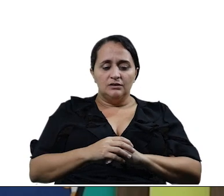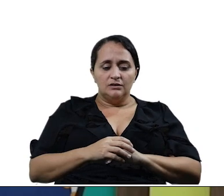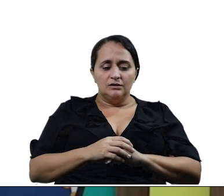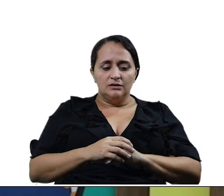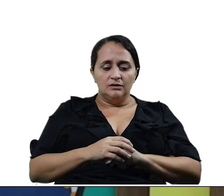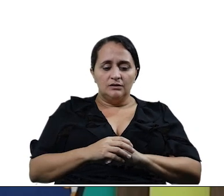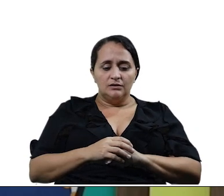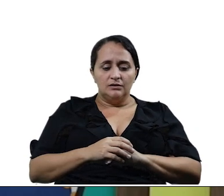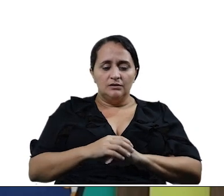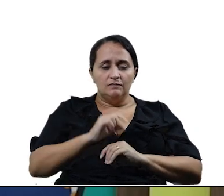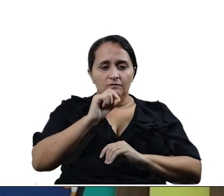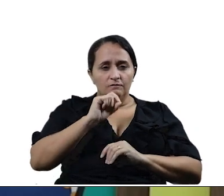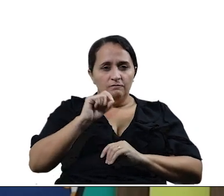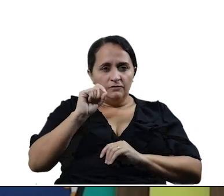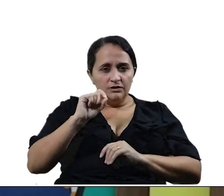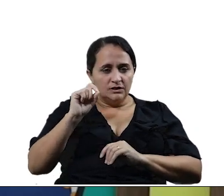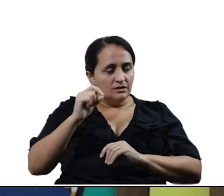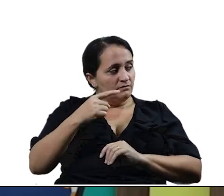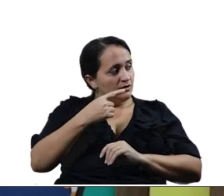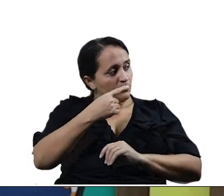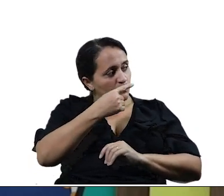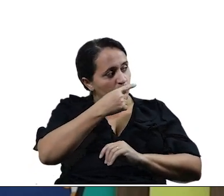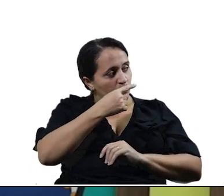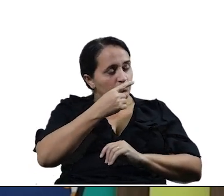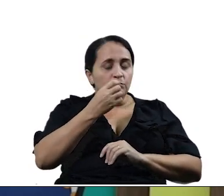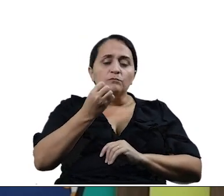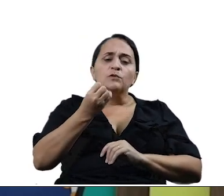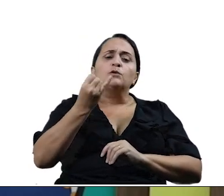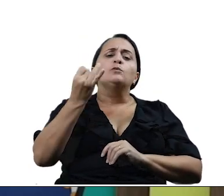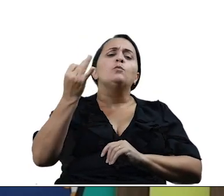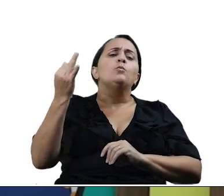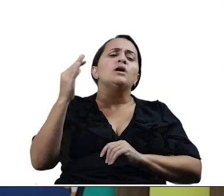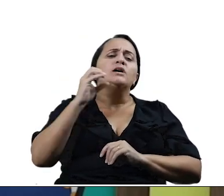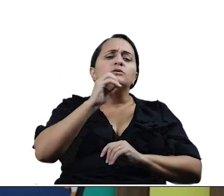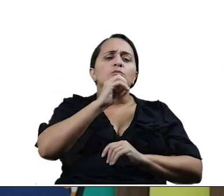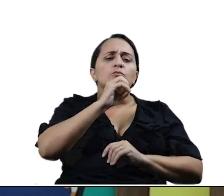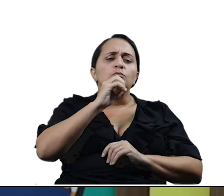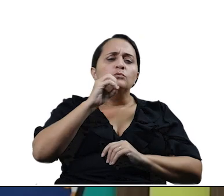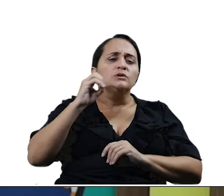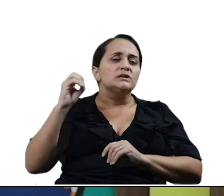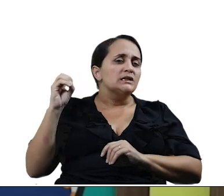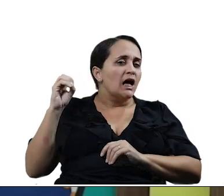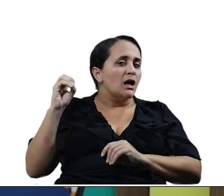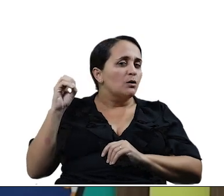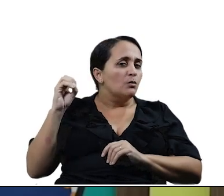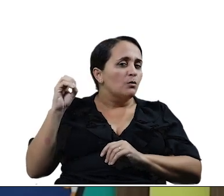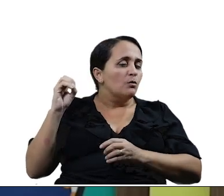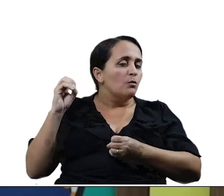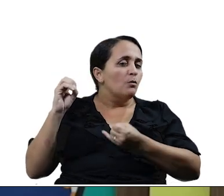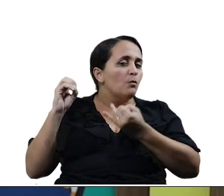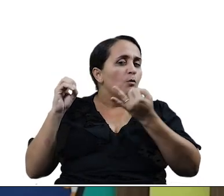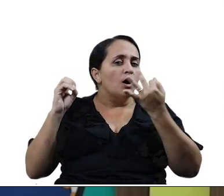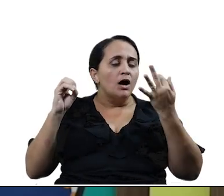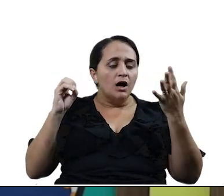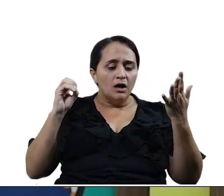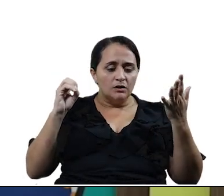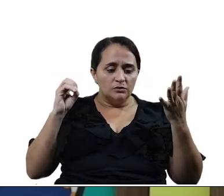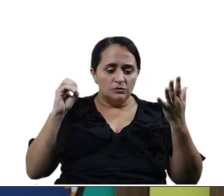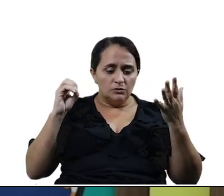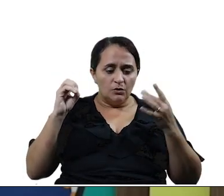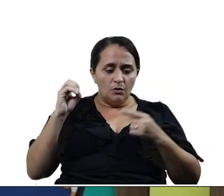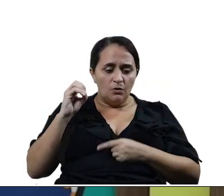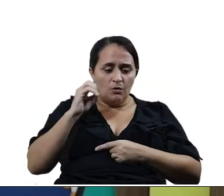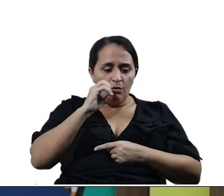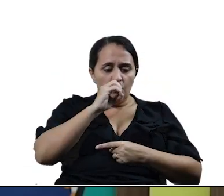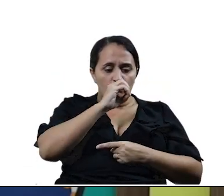número. Bilhões são quantos zeros depois, né? Aqui é 1000, aqui